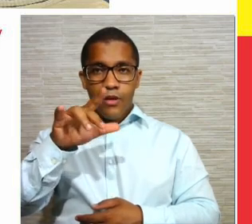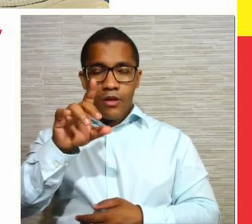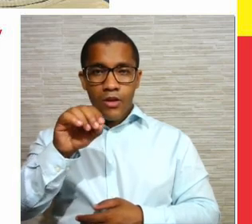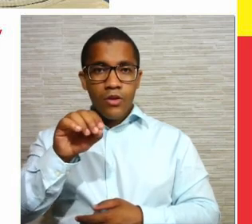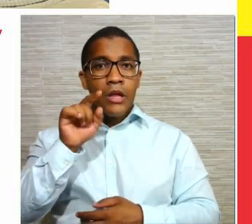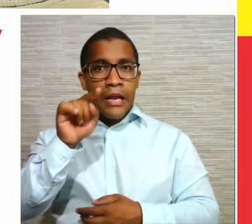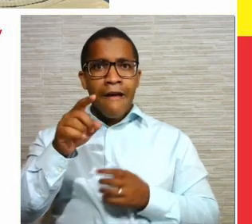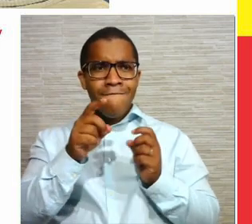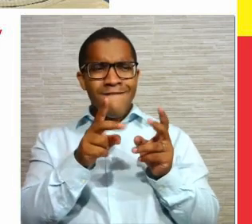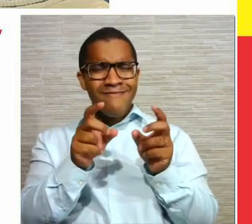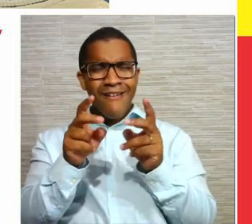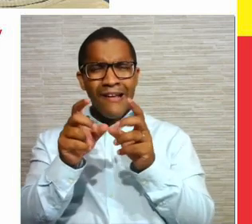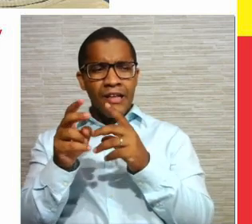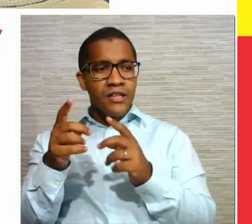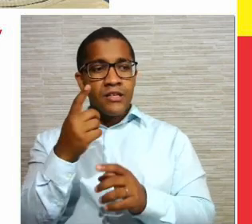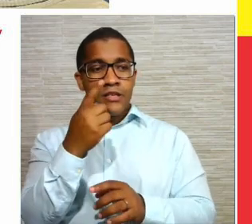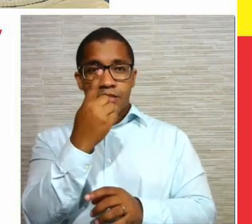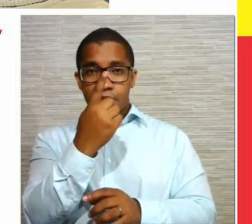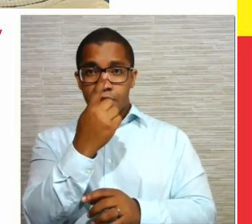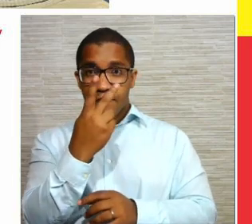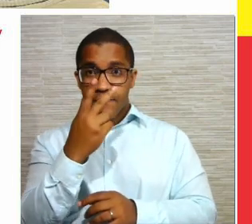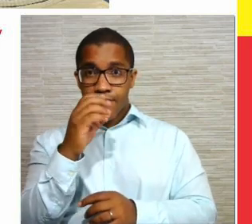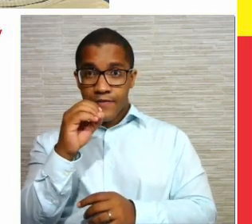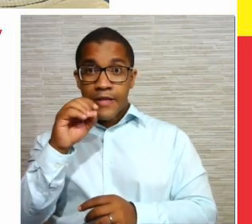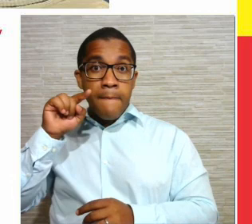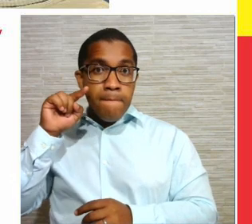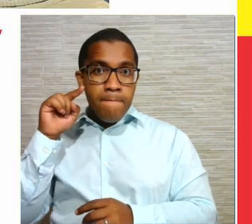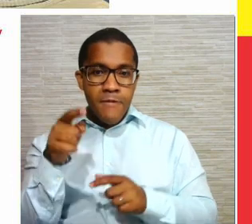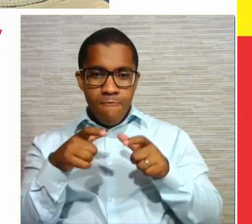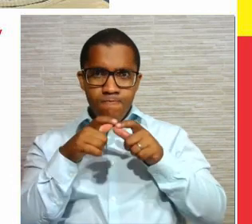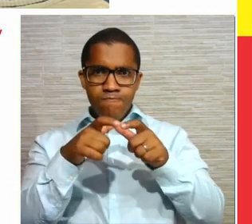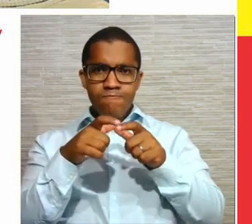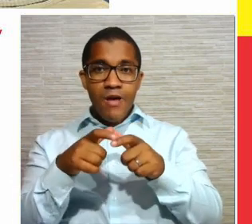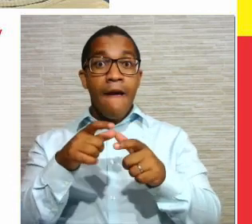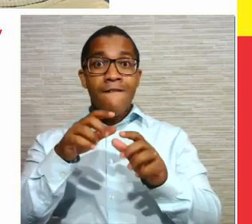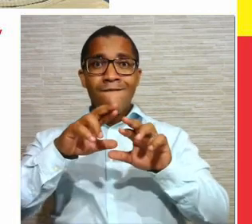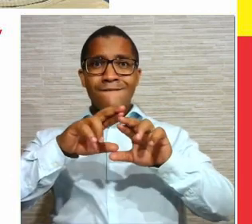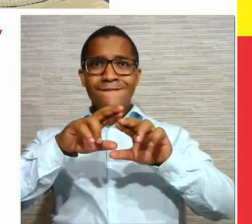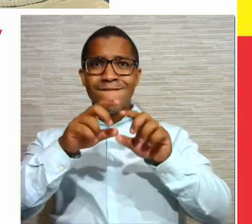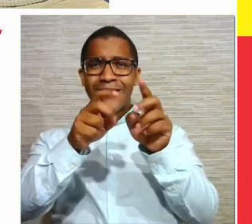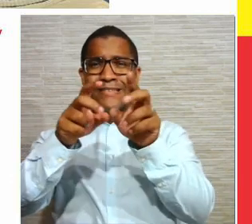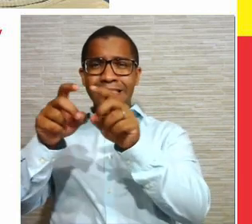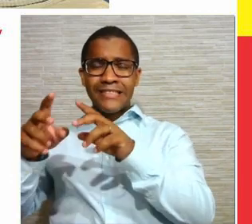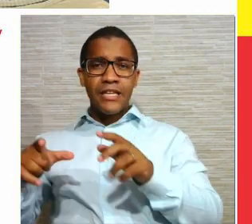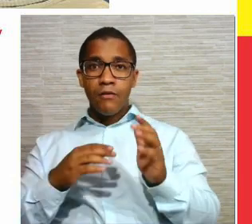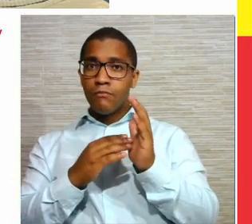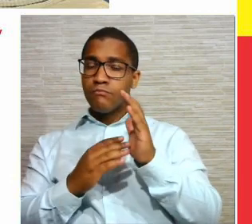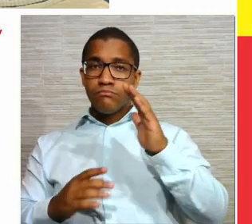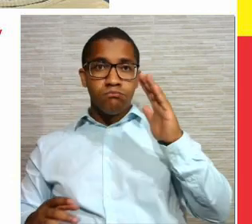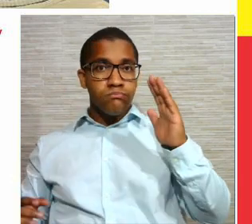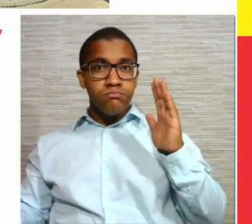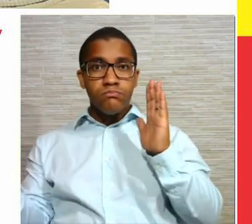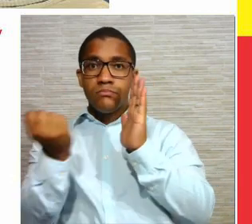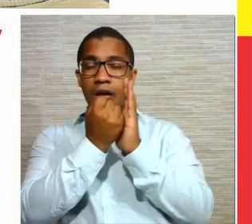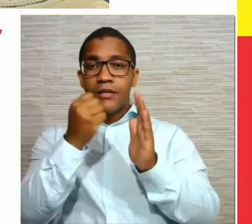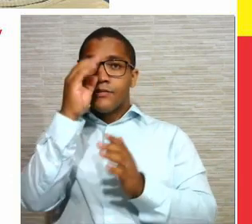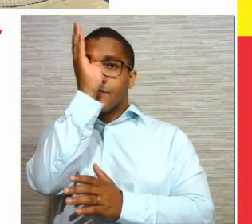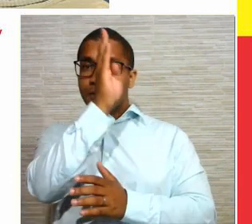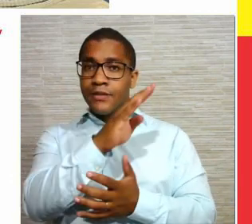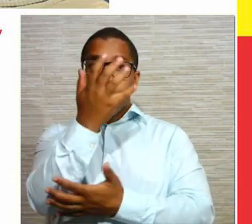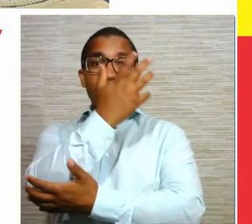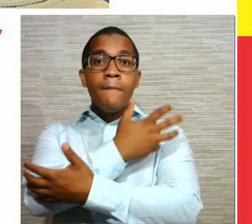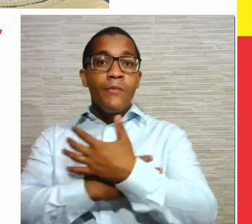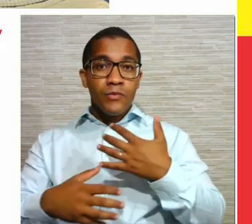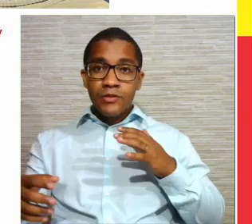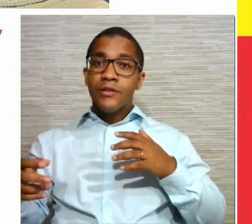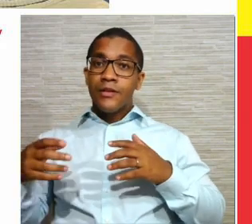que estourou e mais ou menos aí é que dá um marco para o rock brasileiro, né, com a música Estúpido Cupido